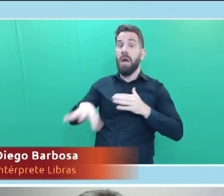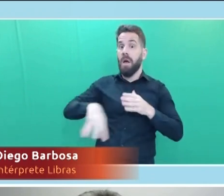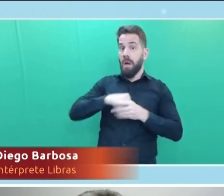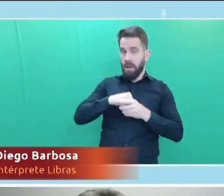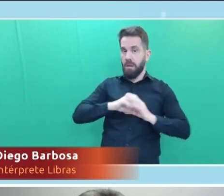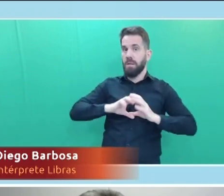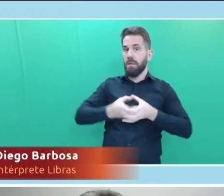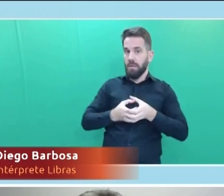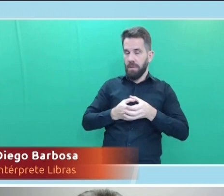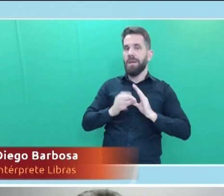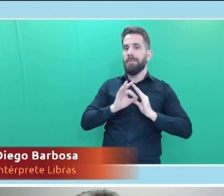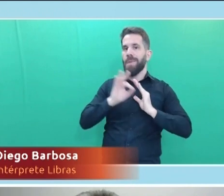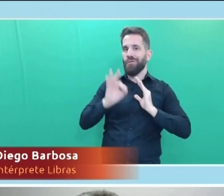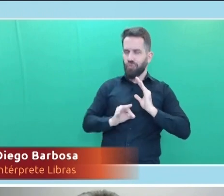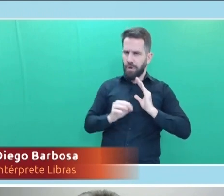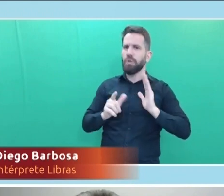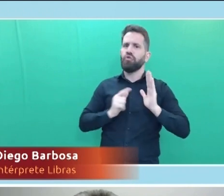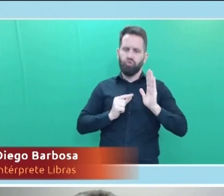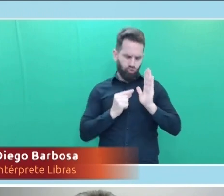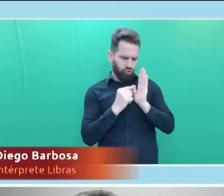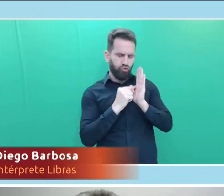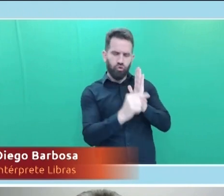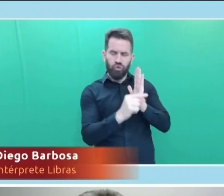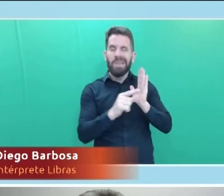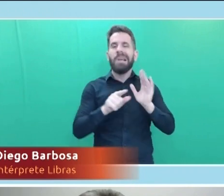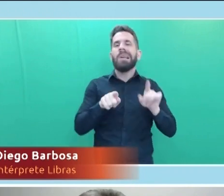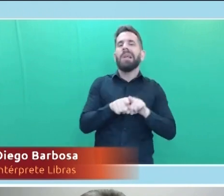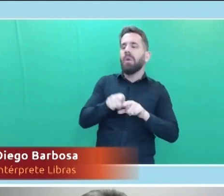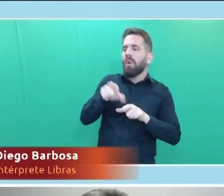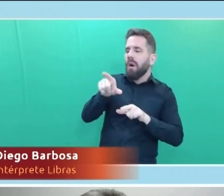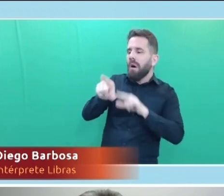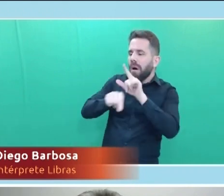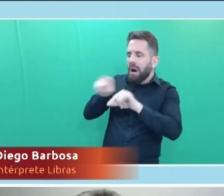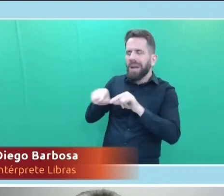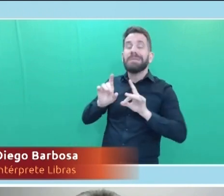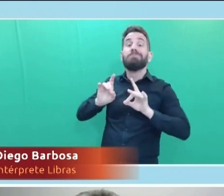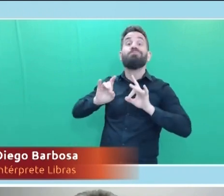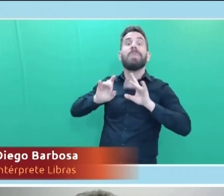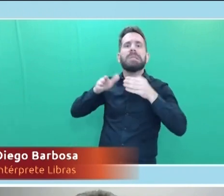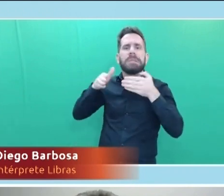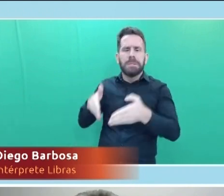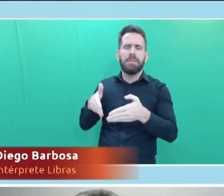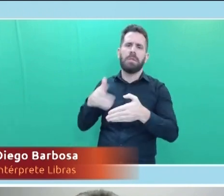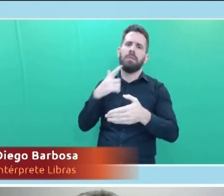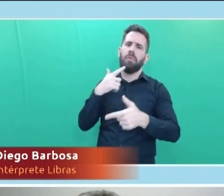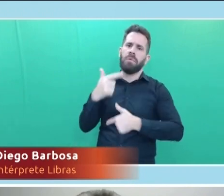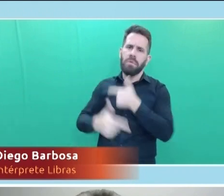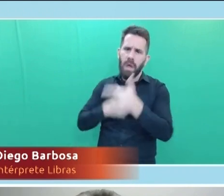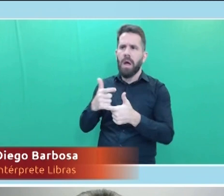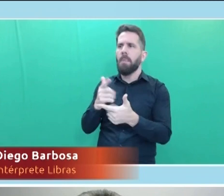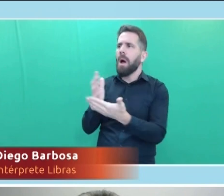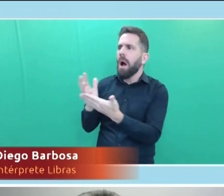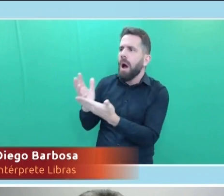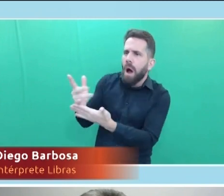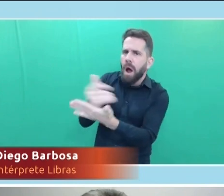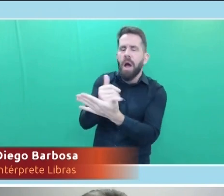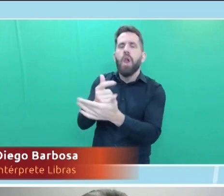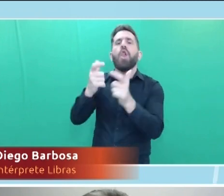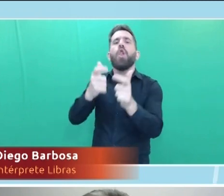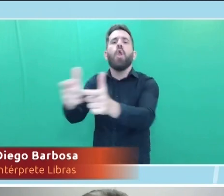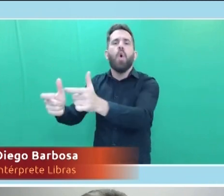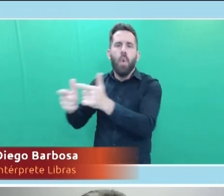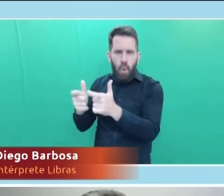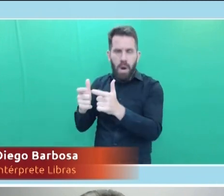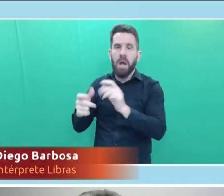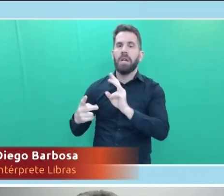áreas demarcadas. Então, em Goiás, nós só temos 4 áreas demarcadas, né, nos municípios